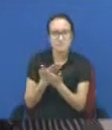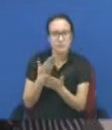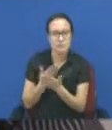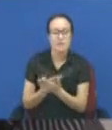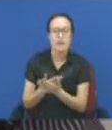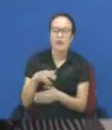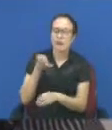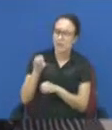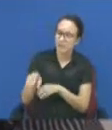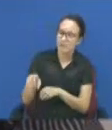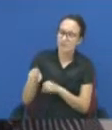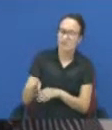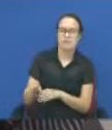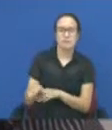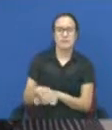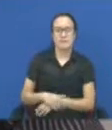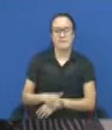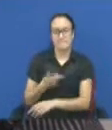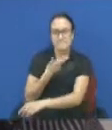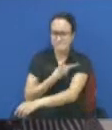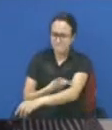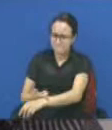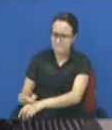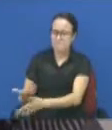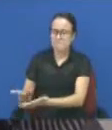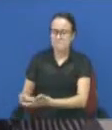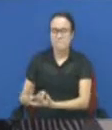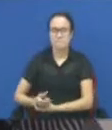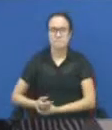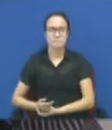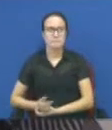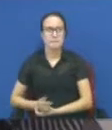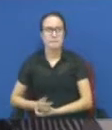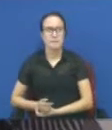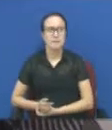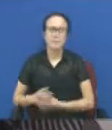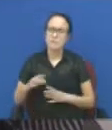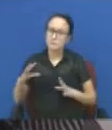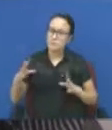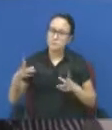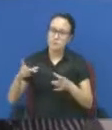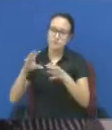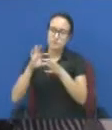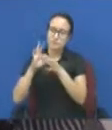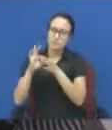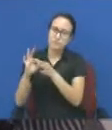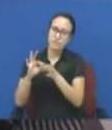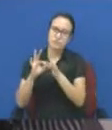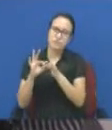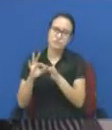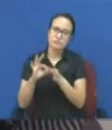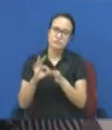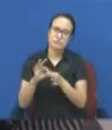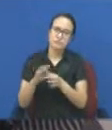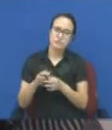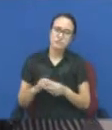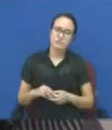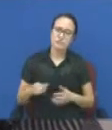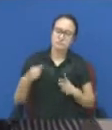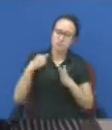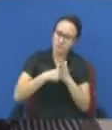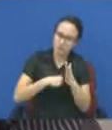éramos, naquele momento, todos as entidades que estavam juntos, para que a criança realmente